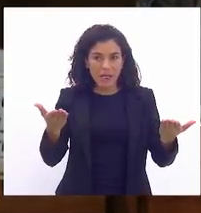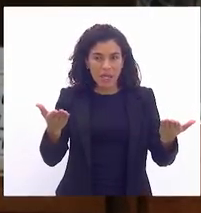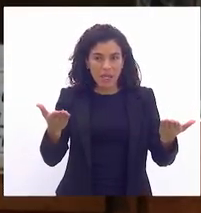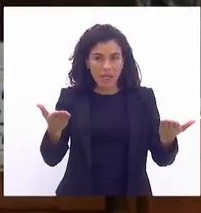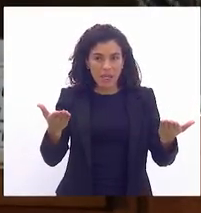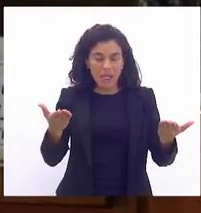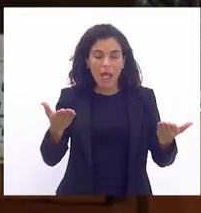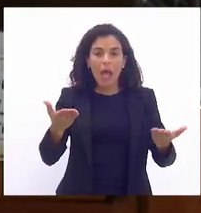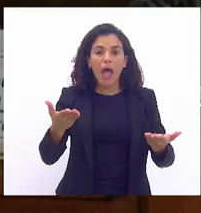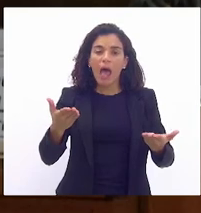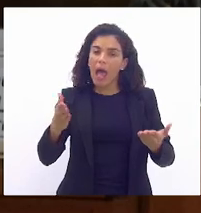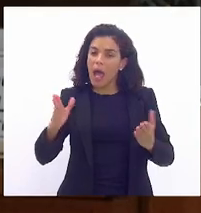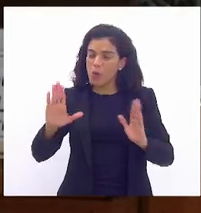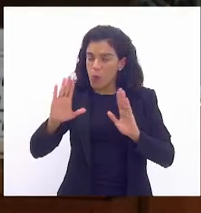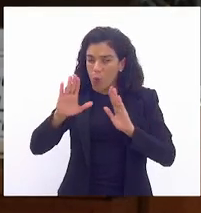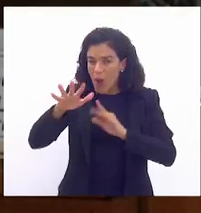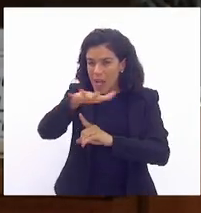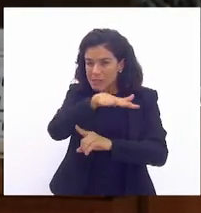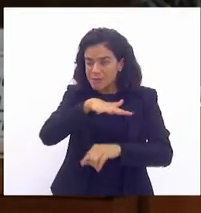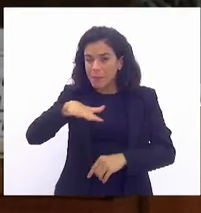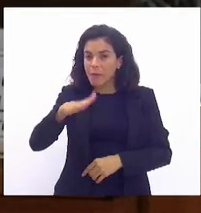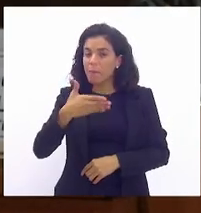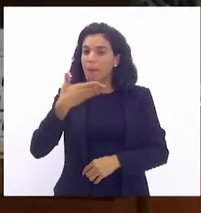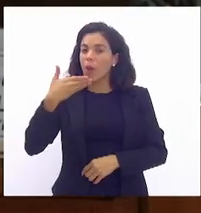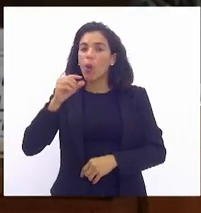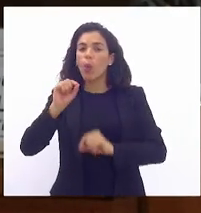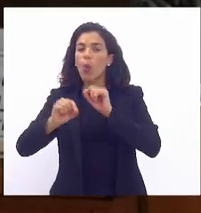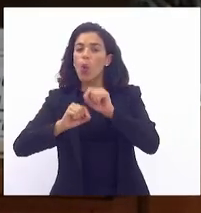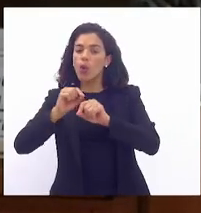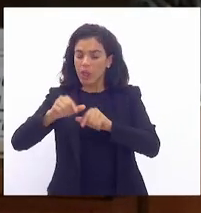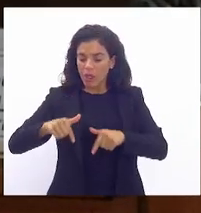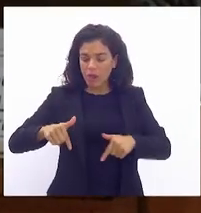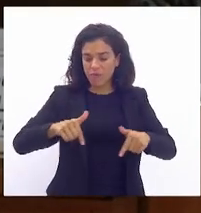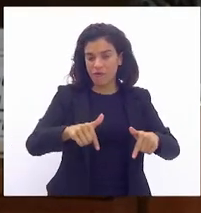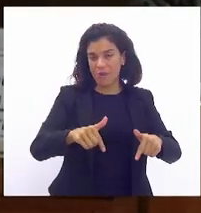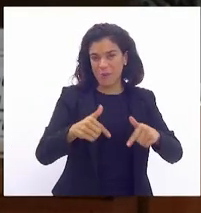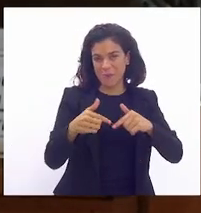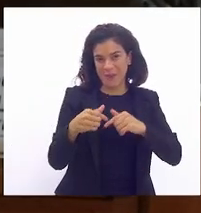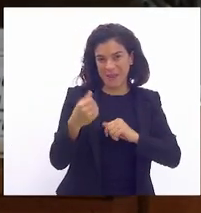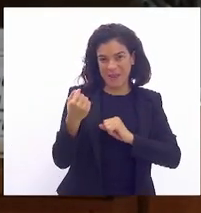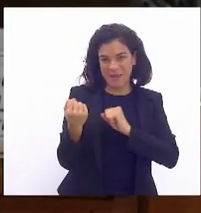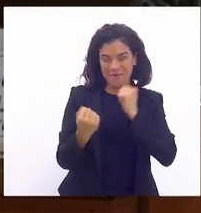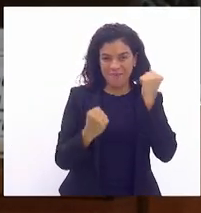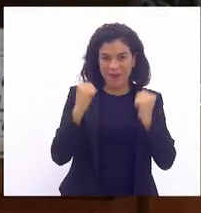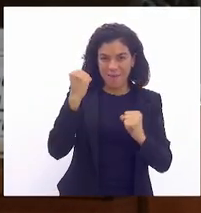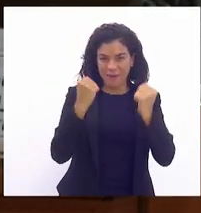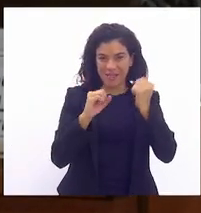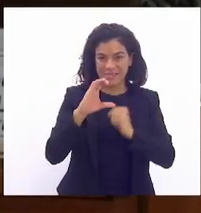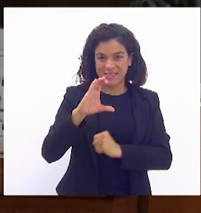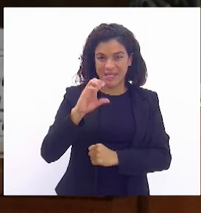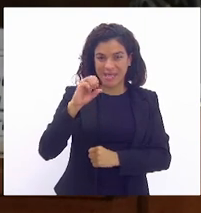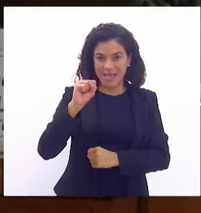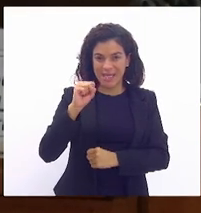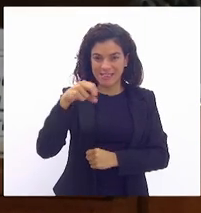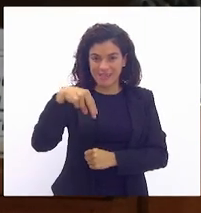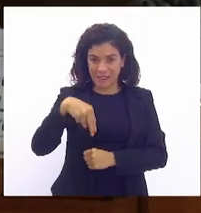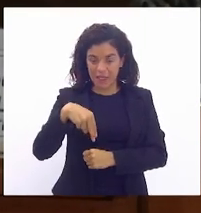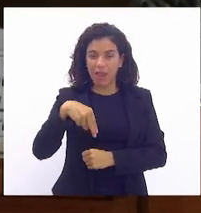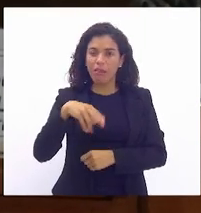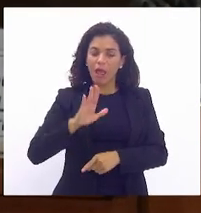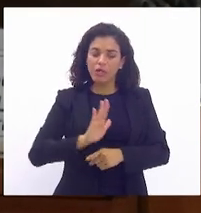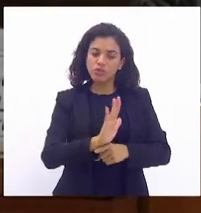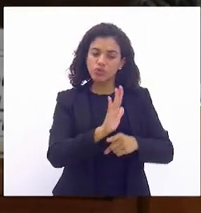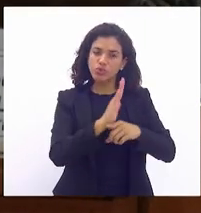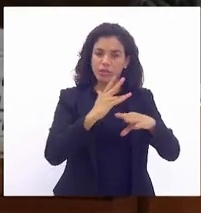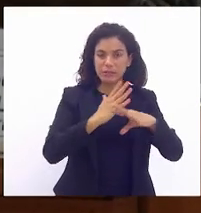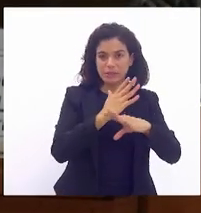as melhorias, o que é feito pela CCN. Muita gente desconhece o que a CSN faz pela cidade